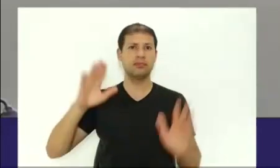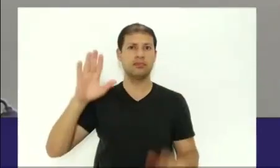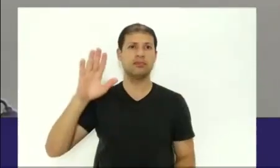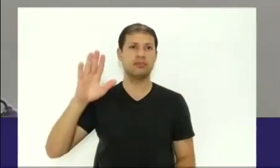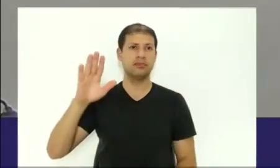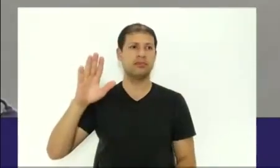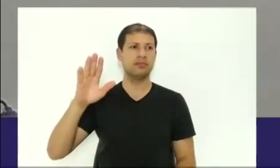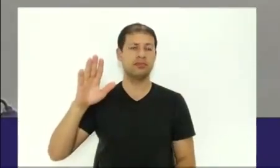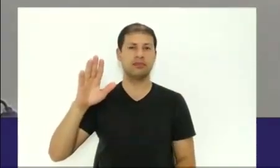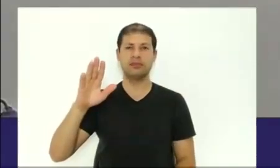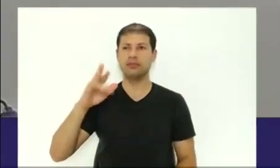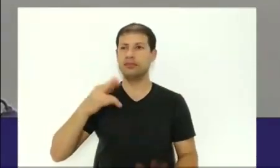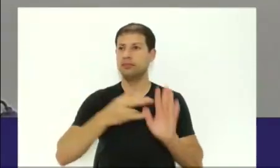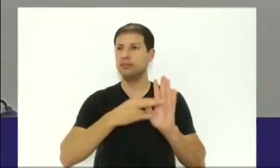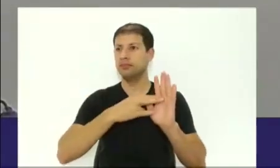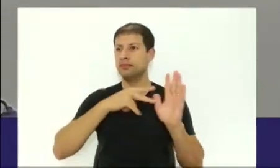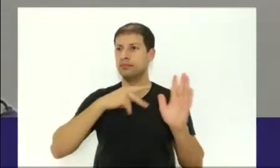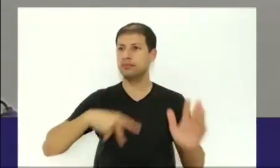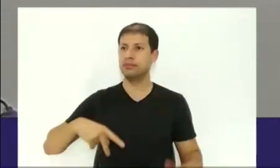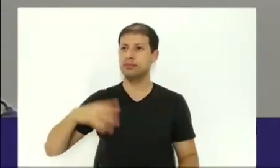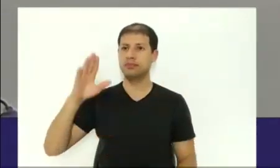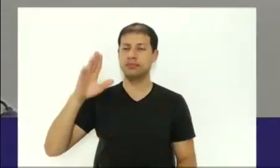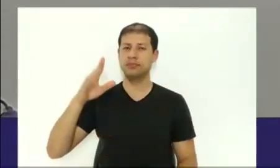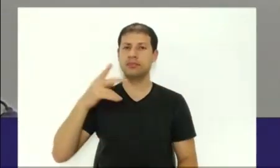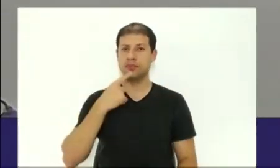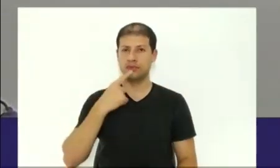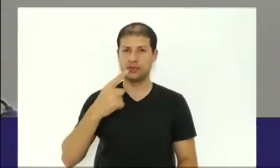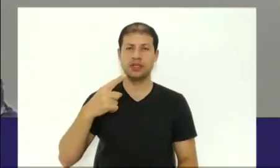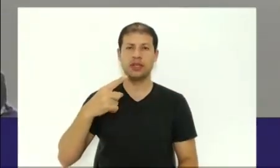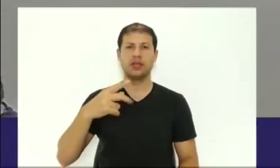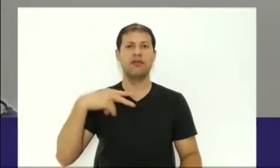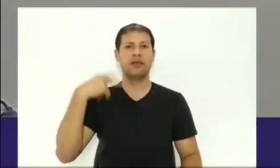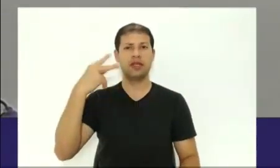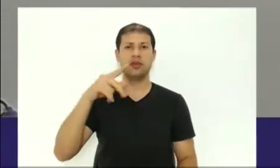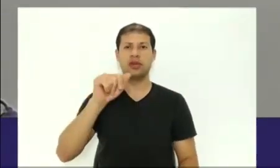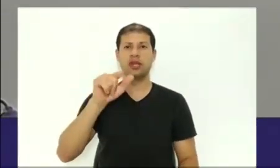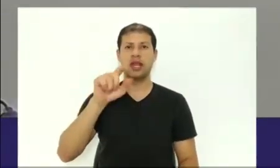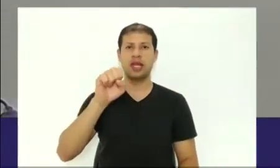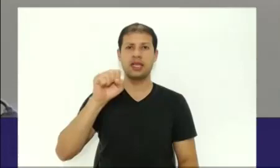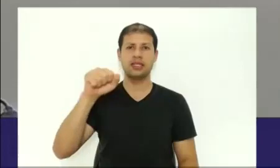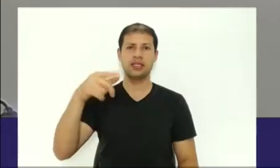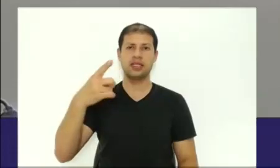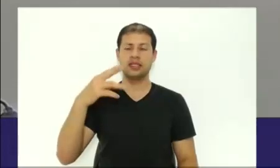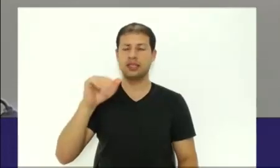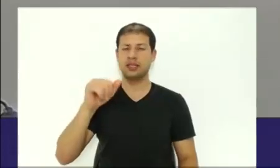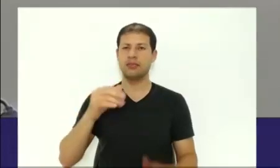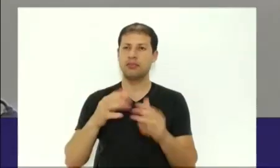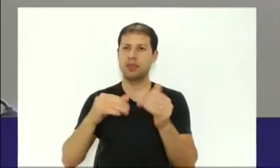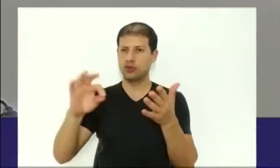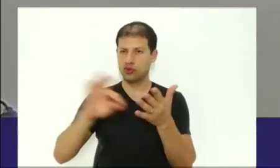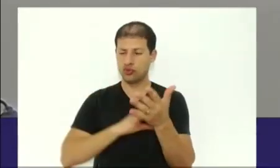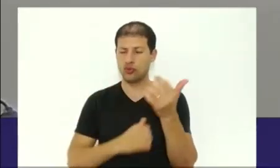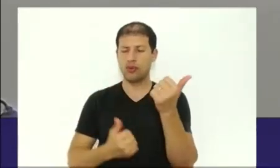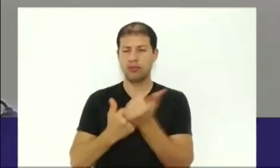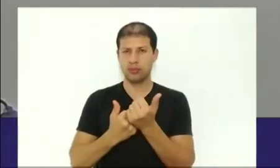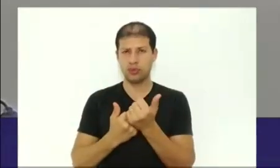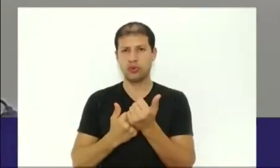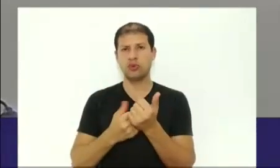Questão de ordem, senhor presidente. Tem a palavra, pela ordem, a vereadora Alessandra. Solicito a assinatura em apoio a essa